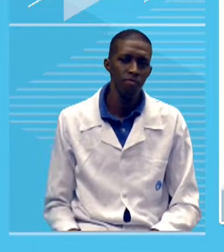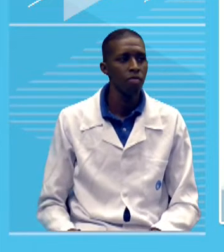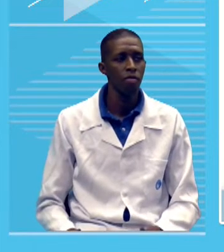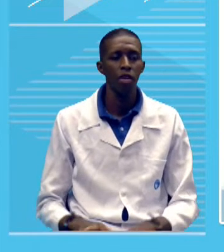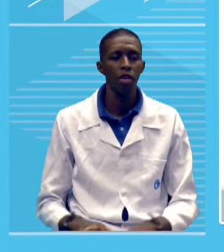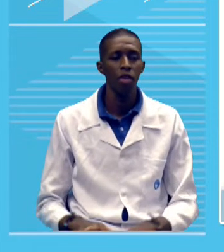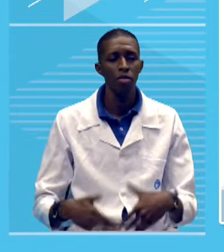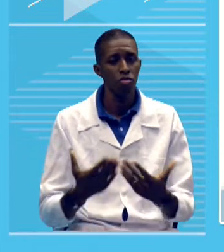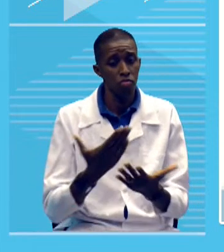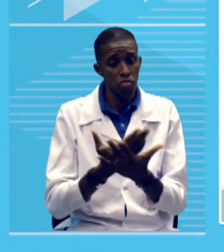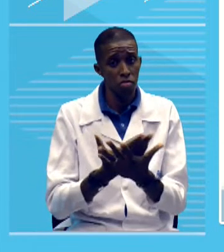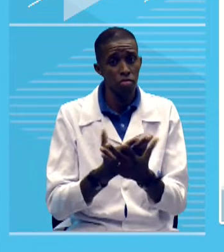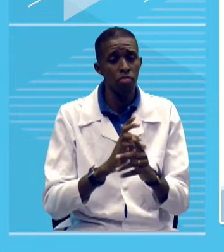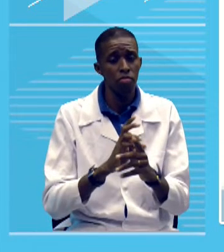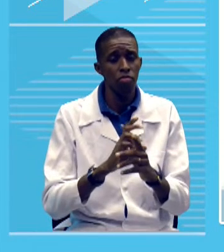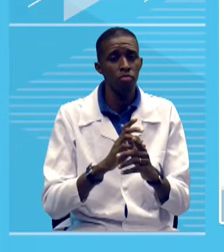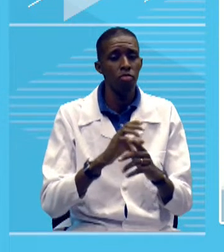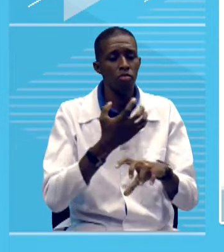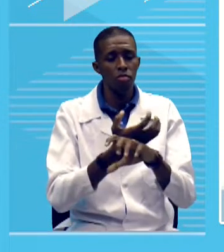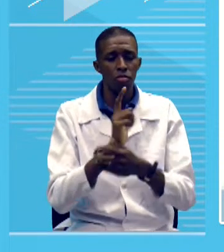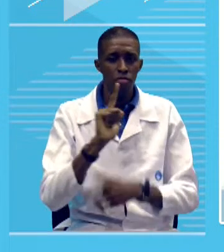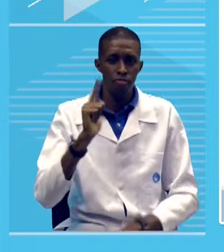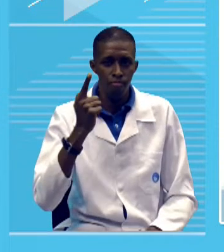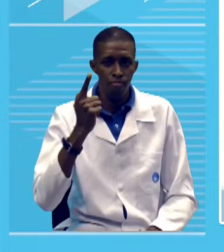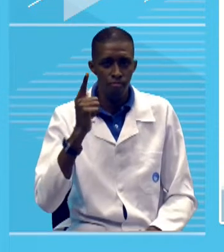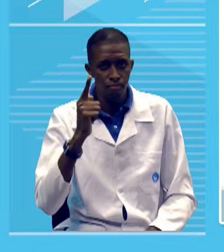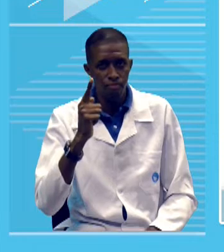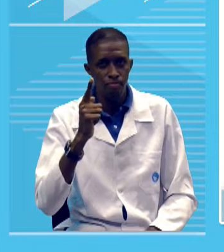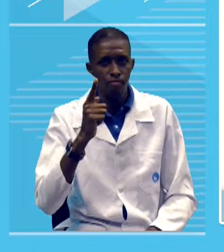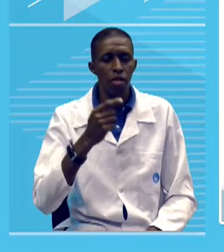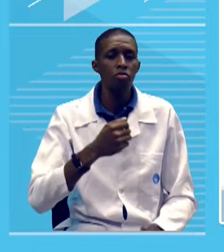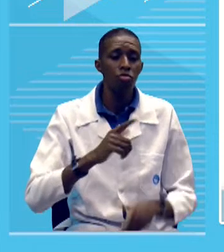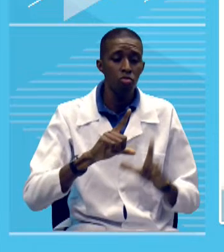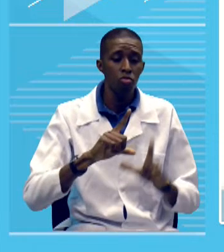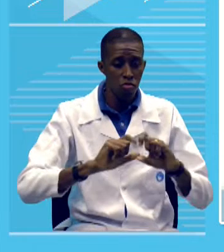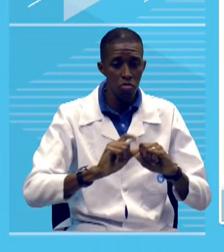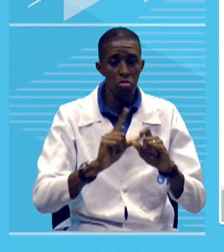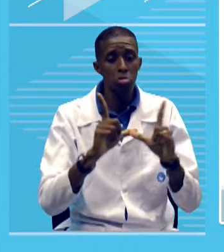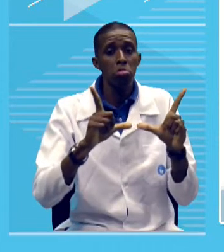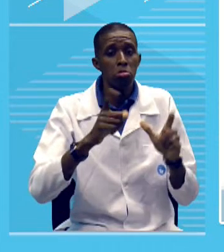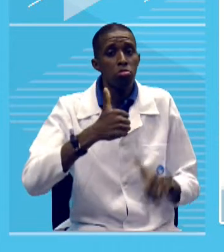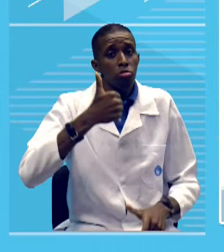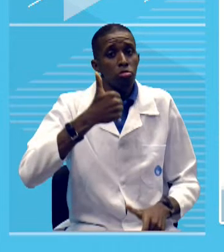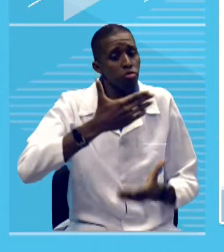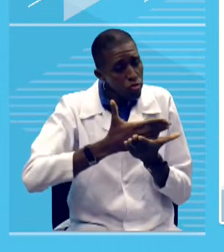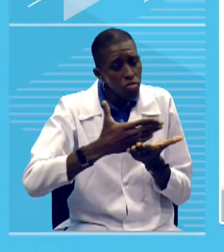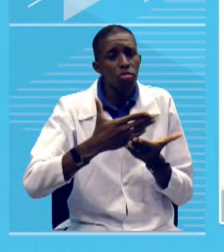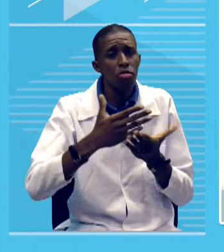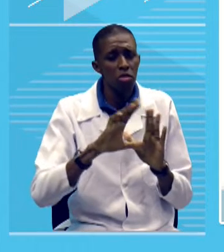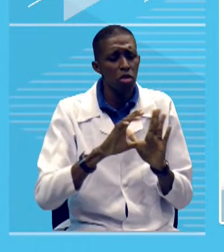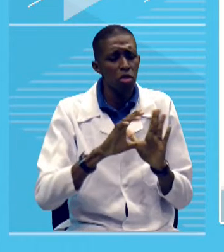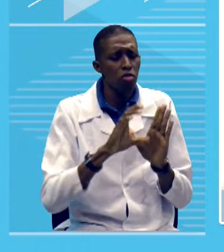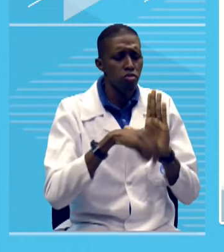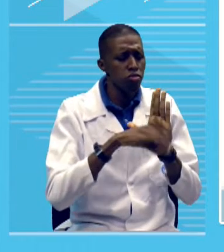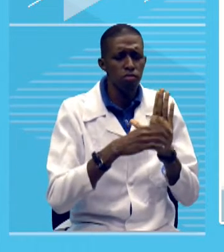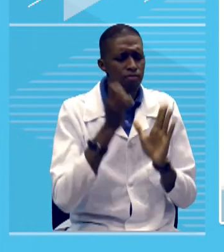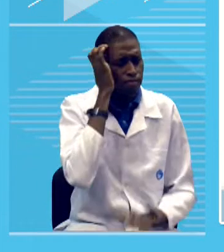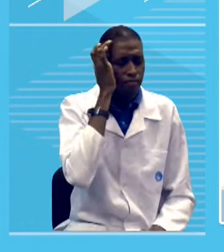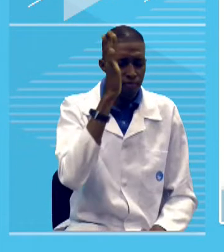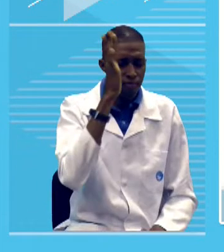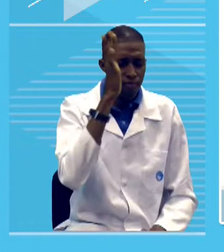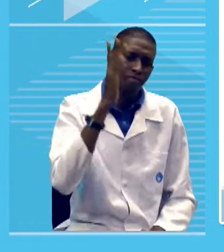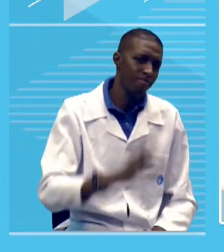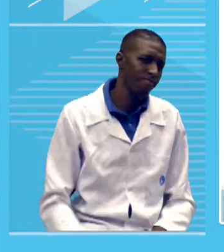aula de geografia de hoje dessa linda quinta-feira dia Dezoito de agosto bom conceito fácil economia ver